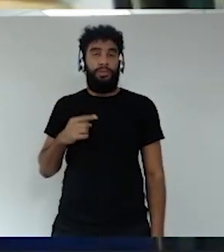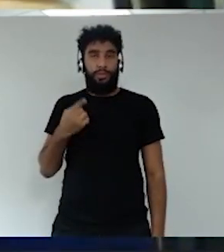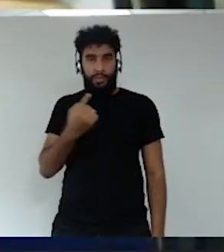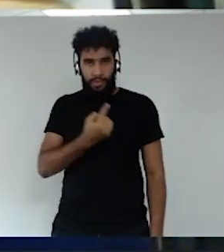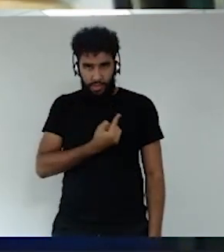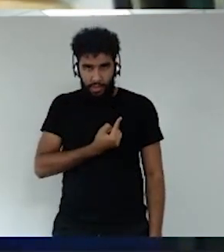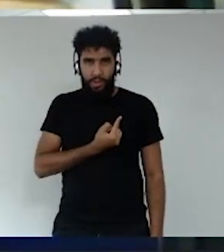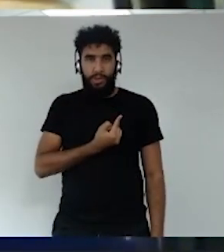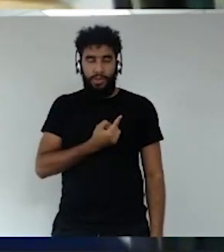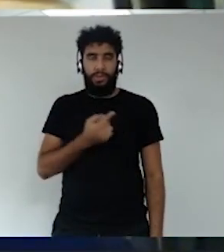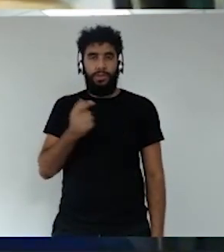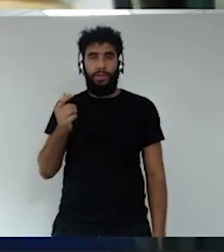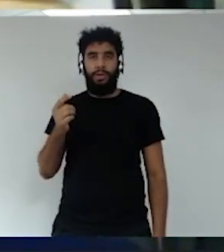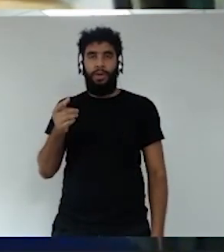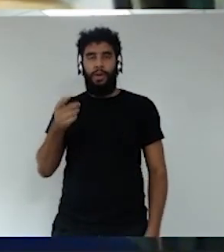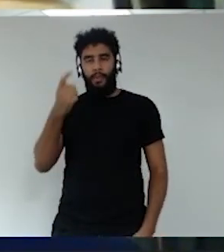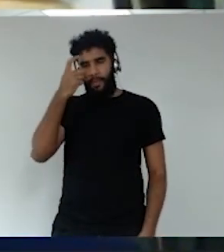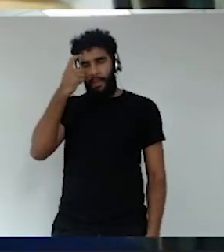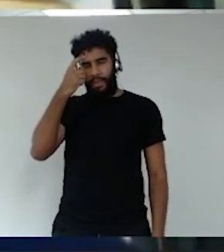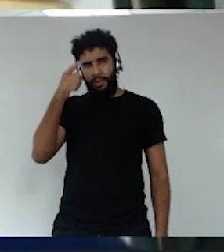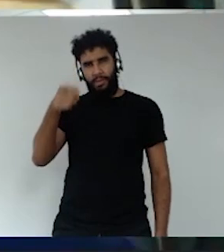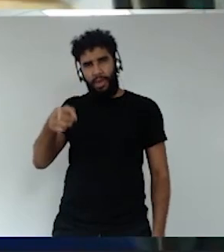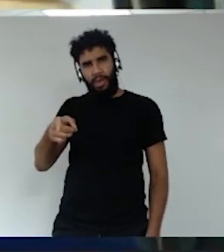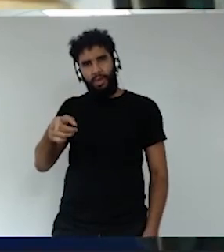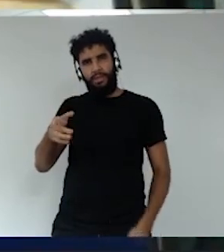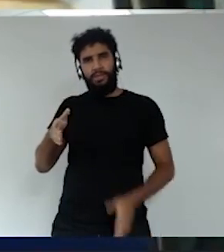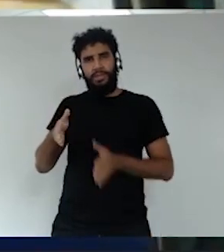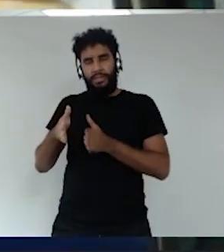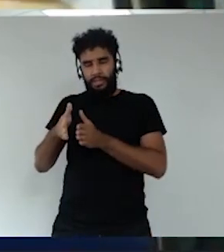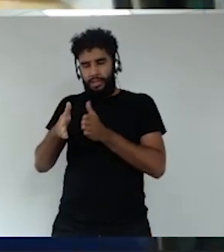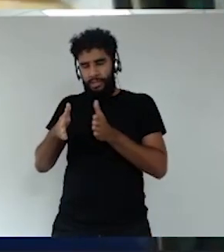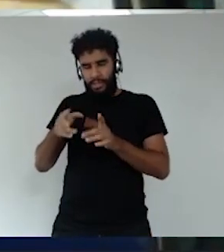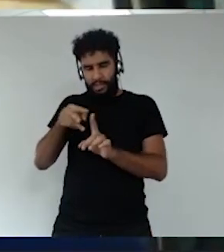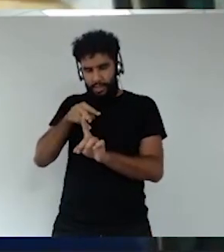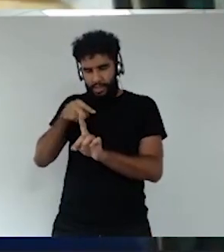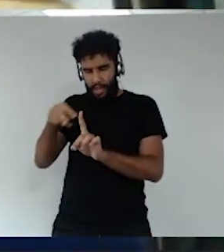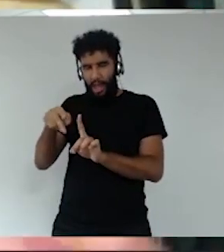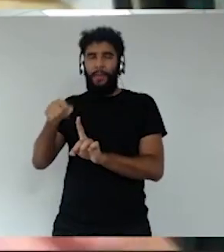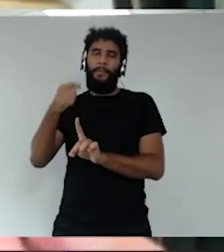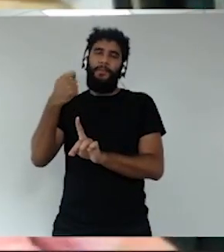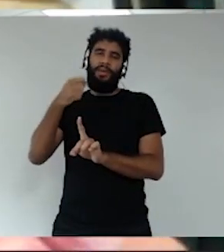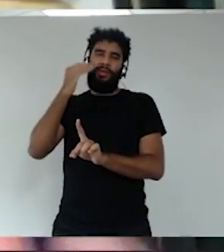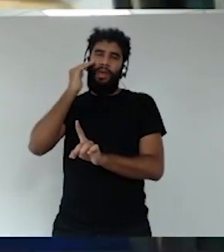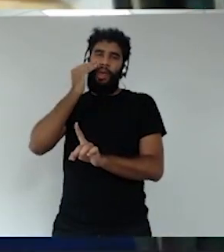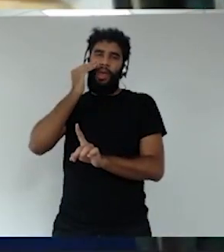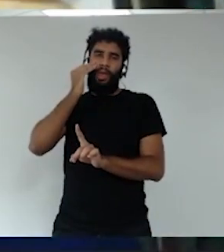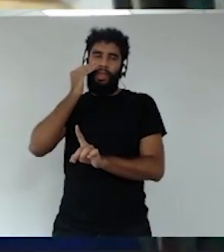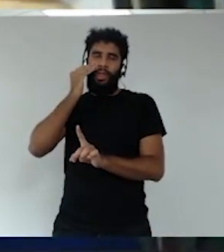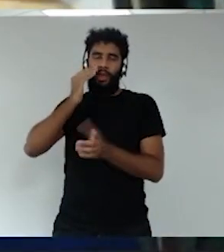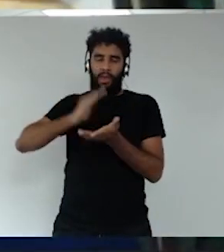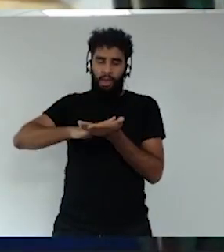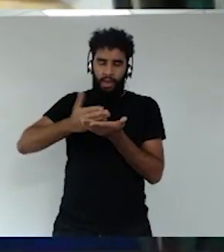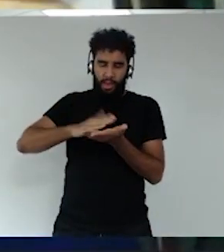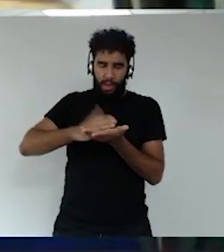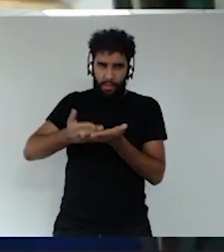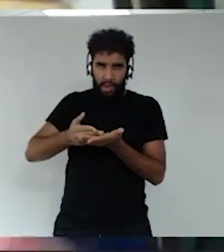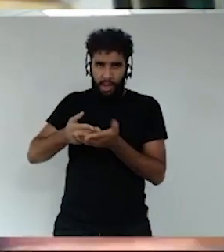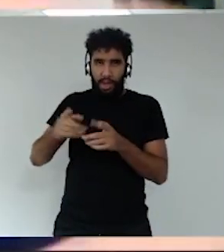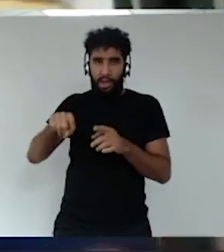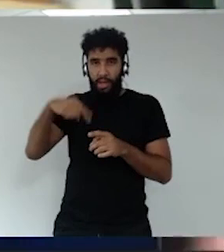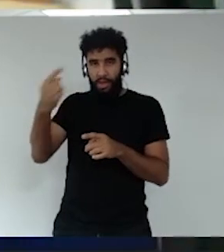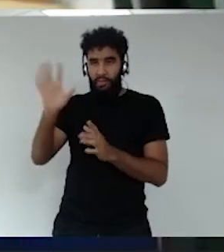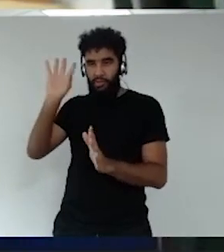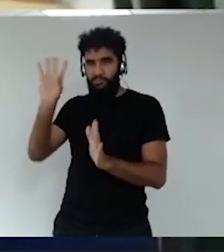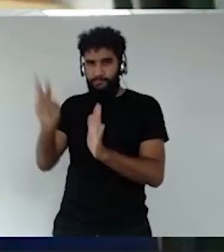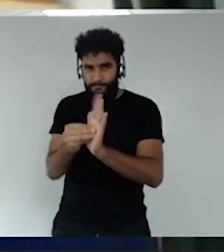efetivamente consideramos esses aspectos. Como diz Gadamer, precisamos interpretar, compreender e aplicar como